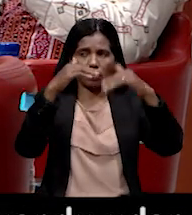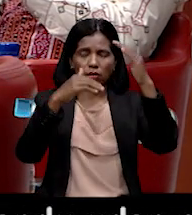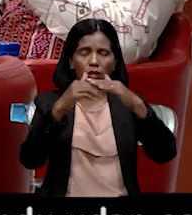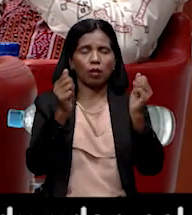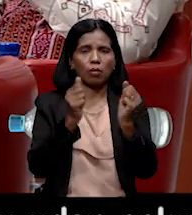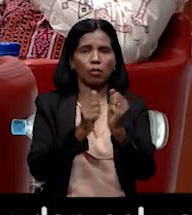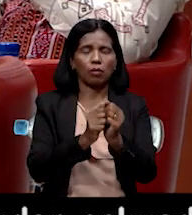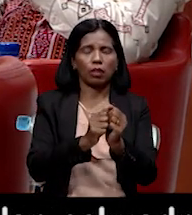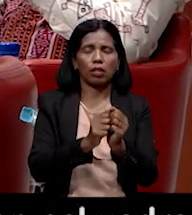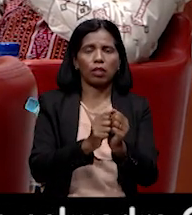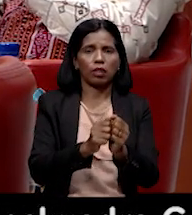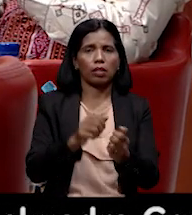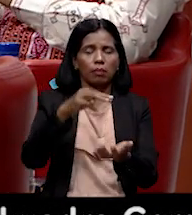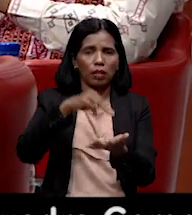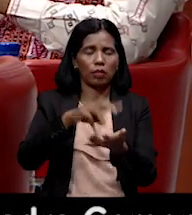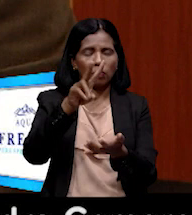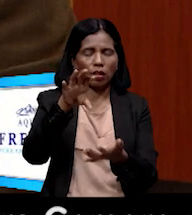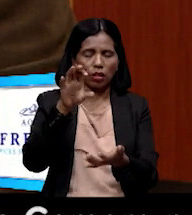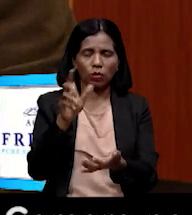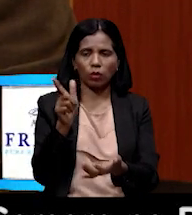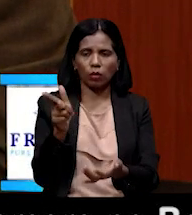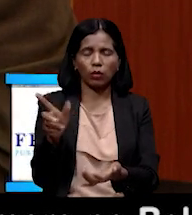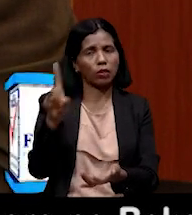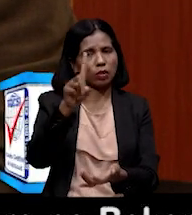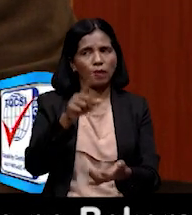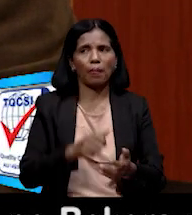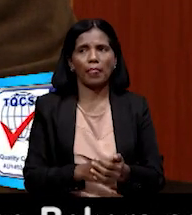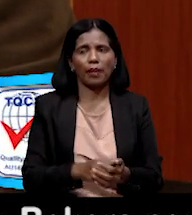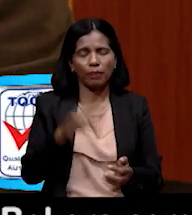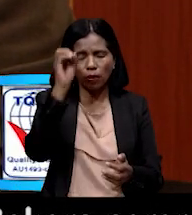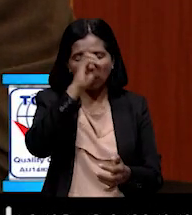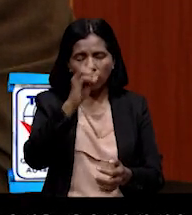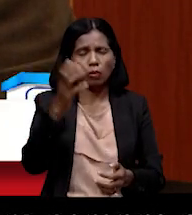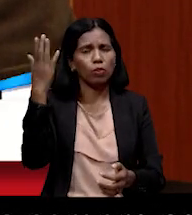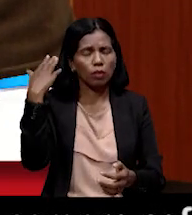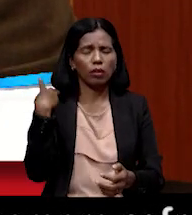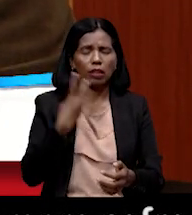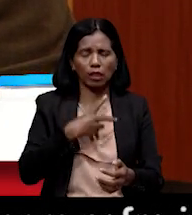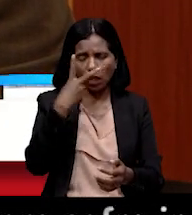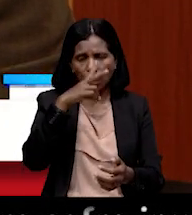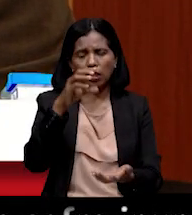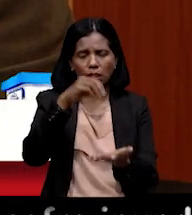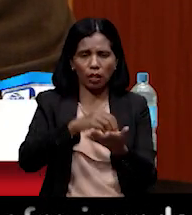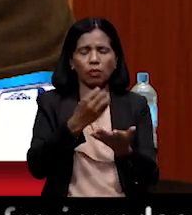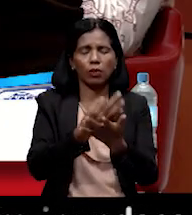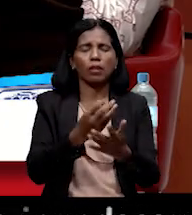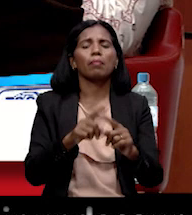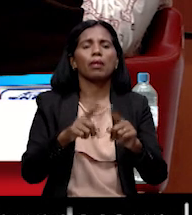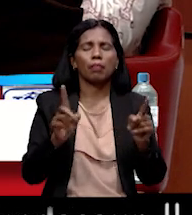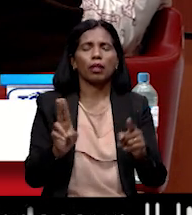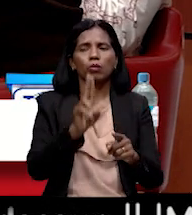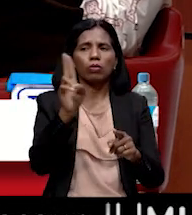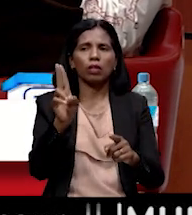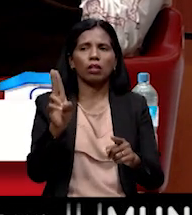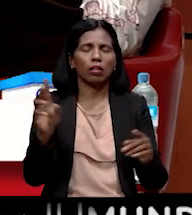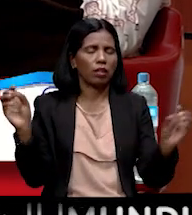Rua Nulo Racing Ida. Observa desde o lugar que a Itália, cada que está o San Maibê, execução da NEMA,